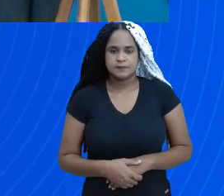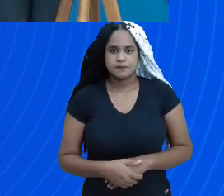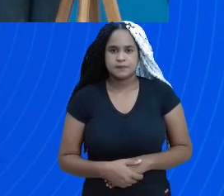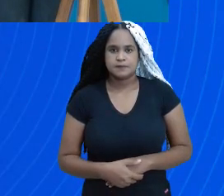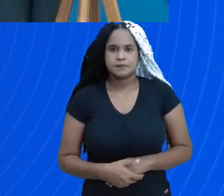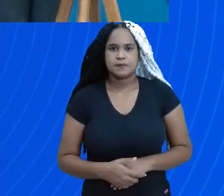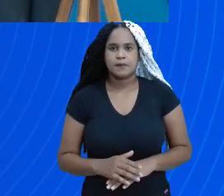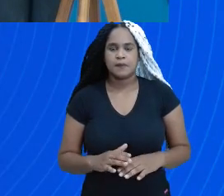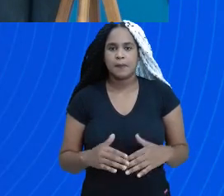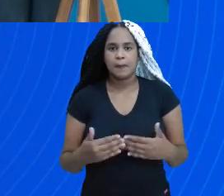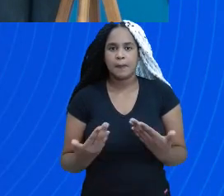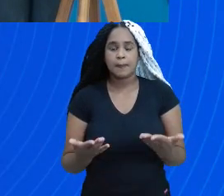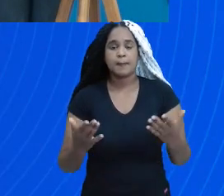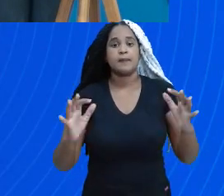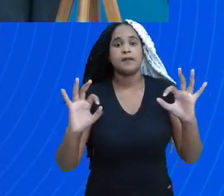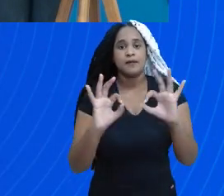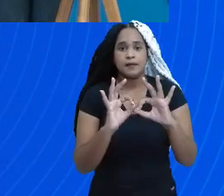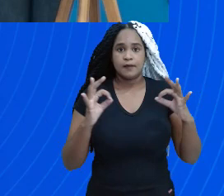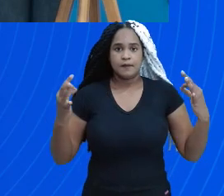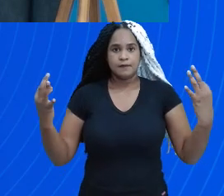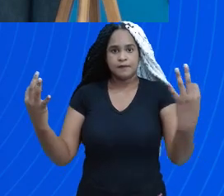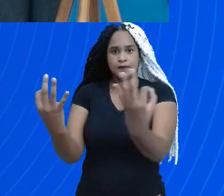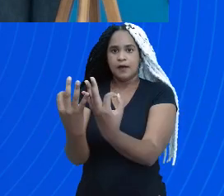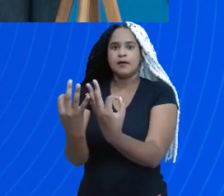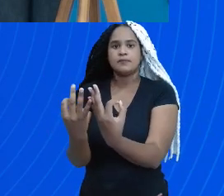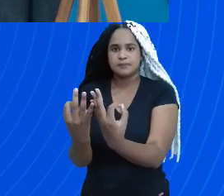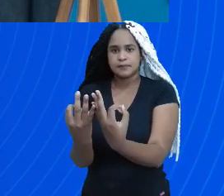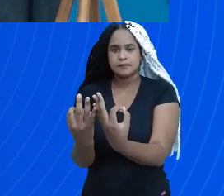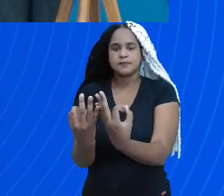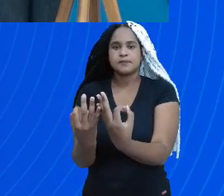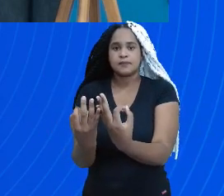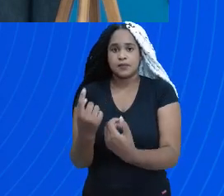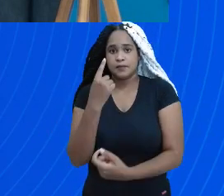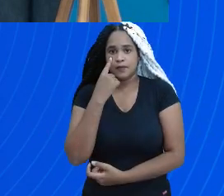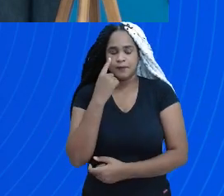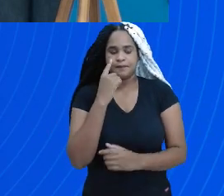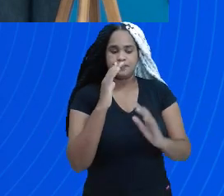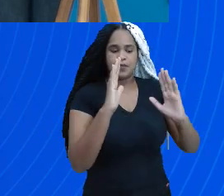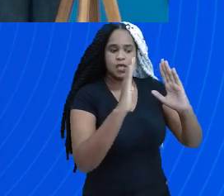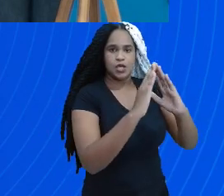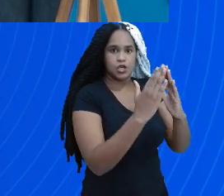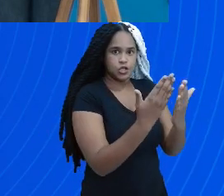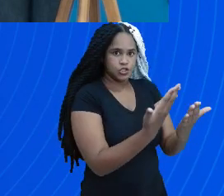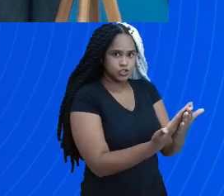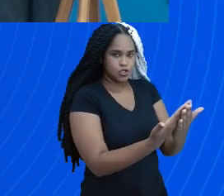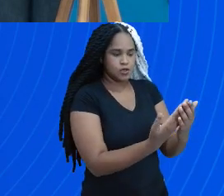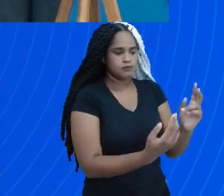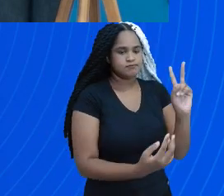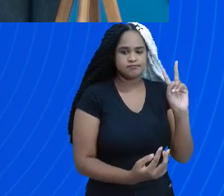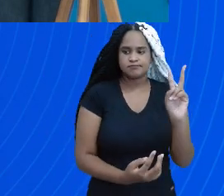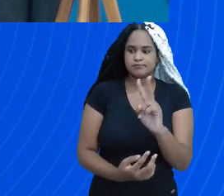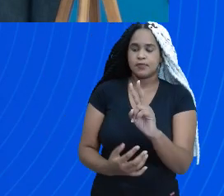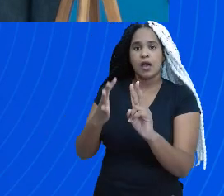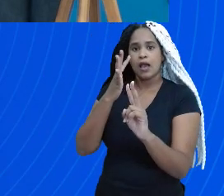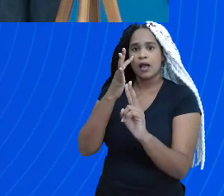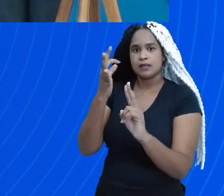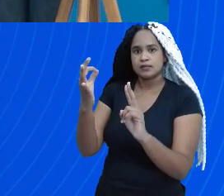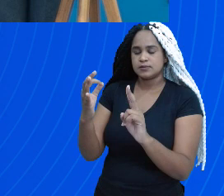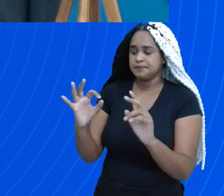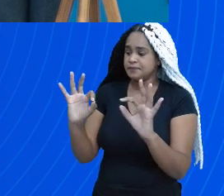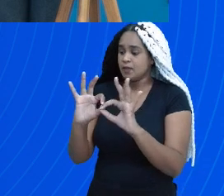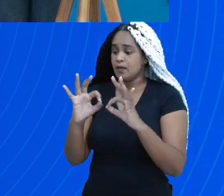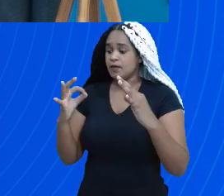Então, a família, ela precisa ser vista pela escola e a família também precisa entender